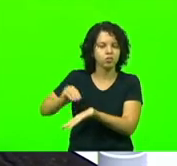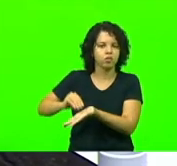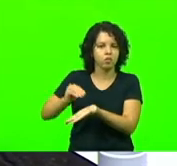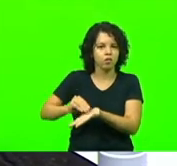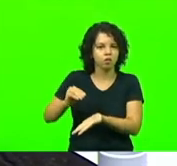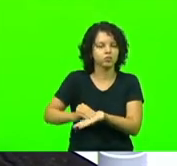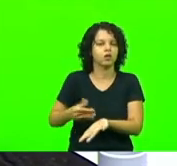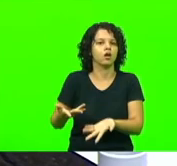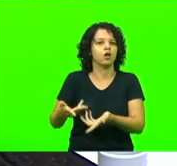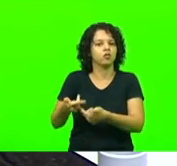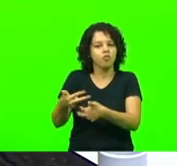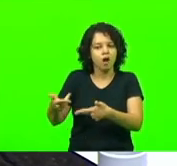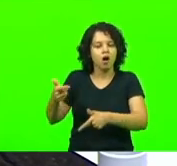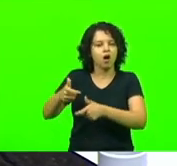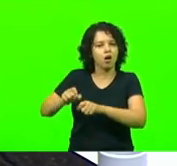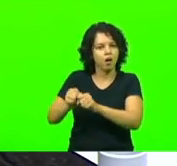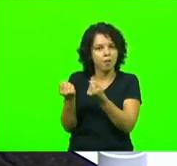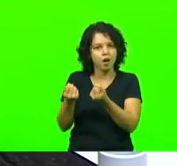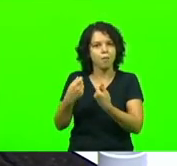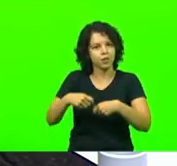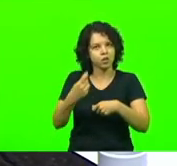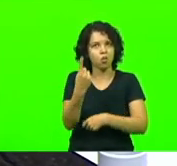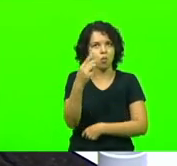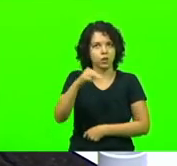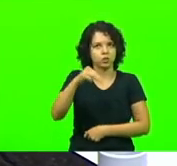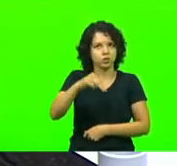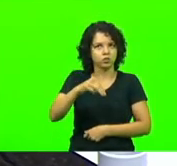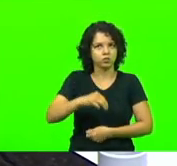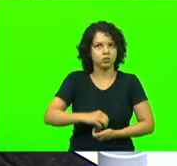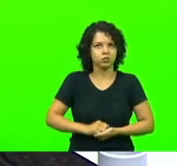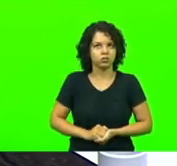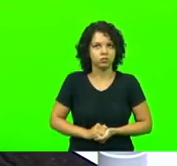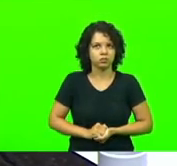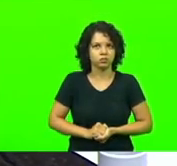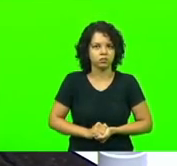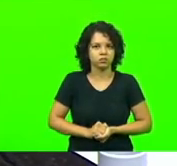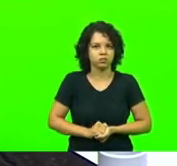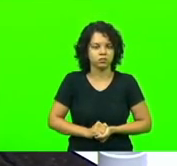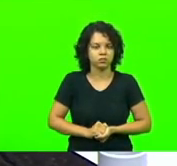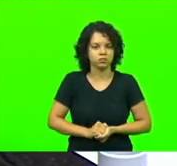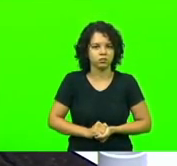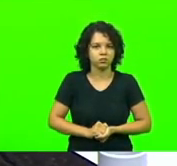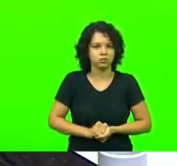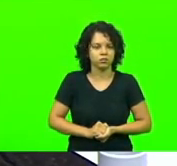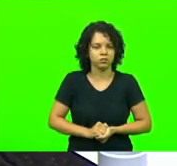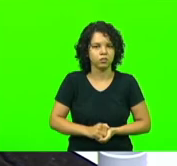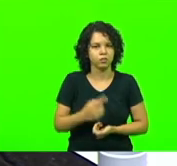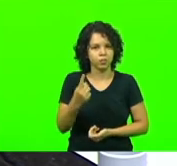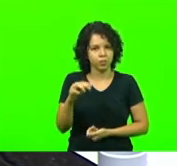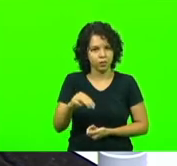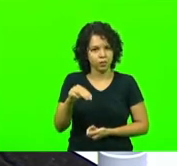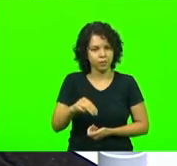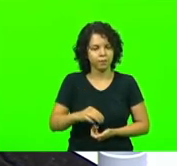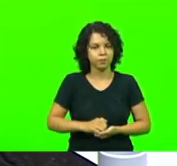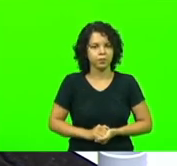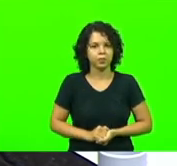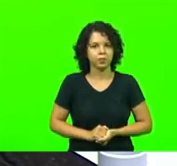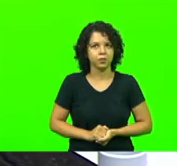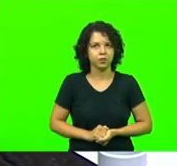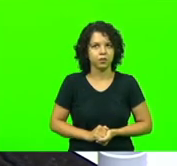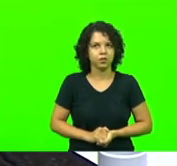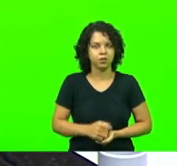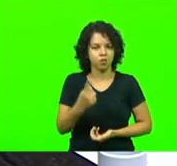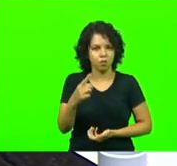quebrados, e eu preciso de um minuto. Preciso de um minuto. Um minuto, deputado Bruno. Uma